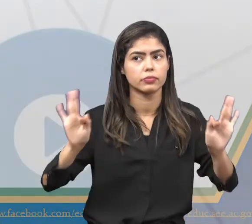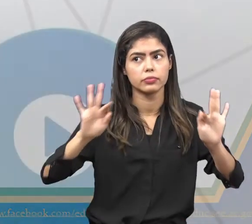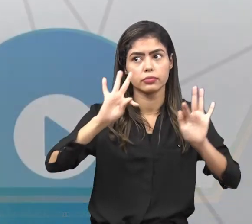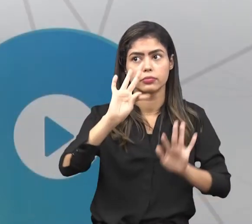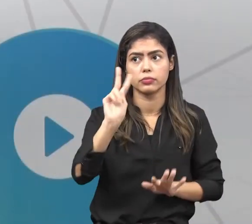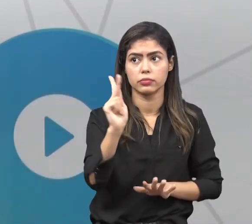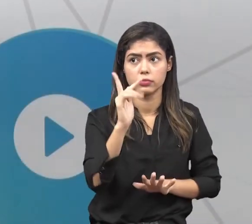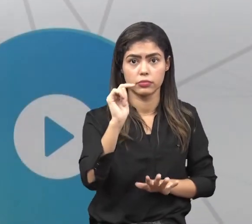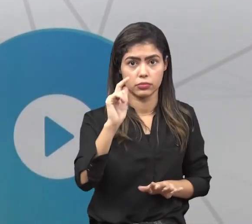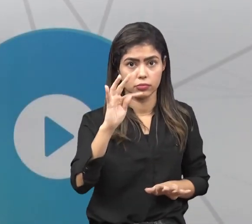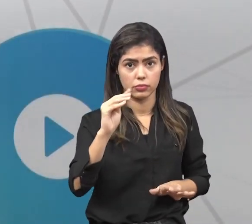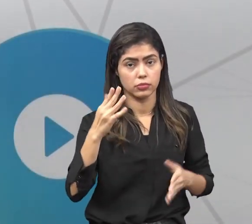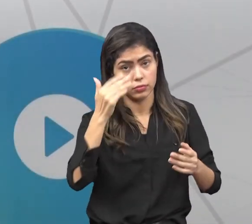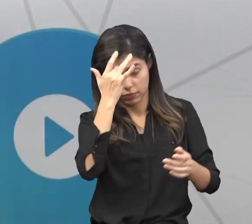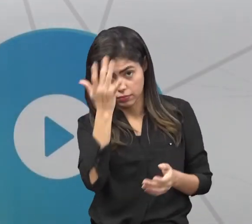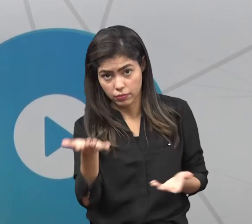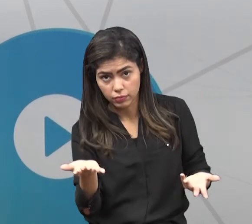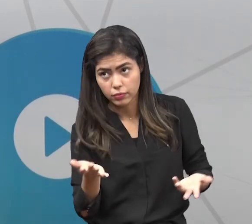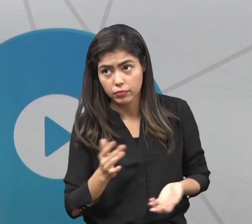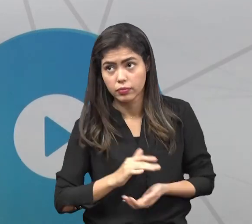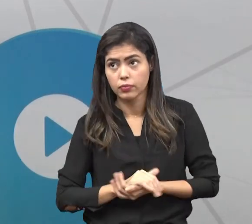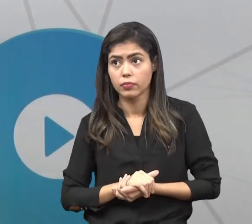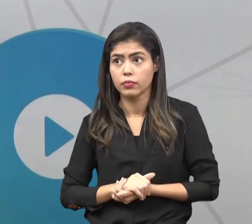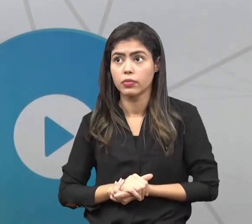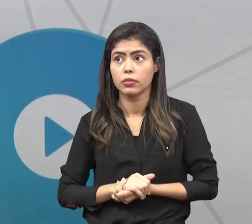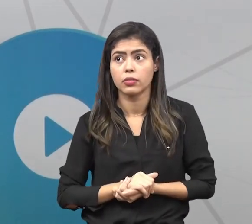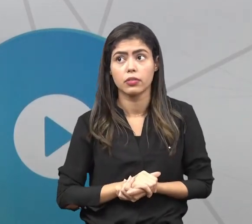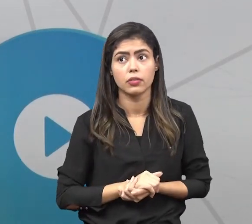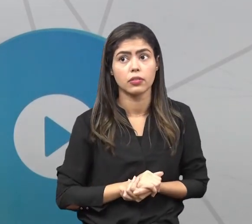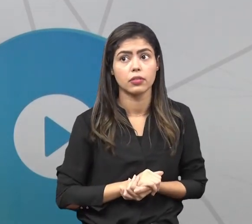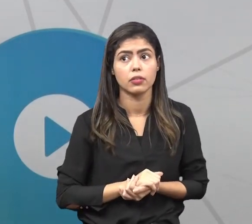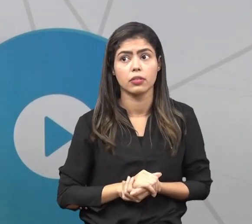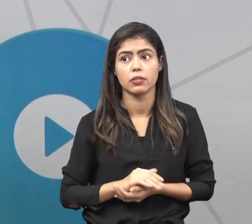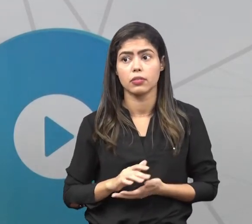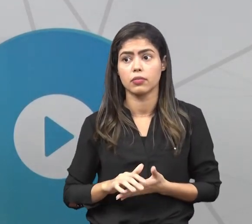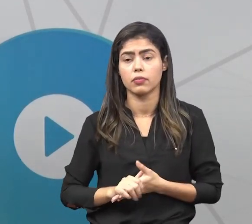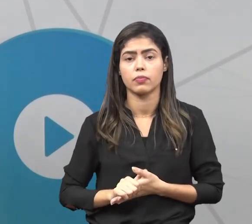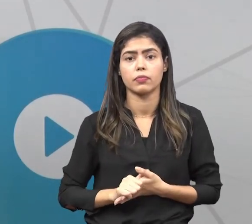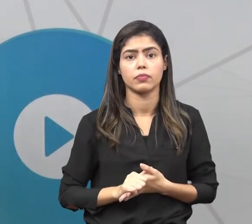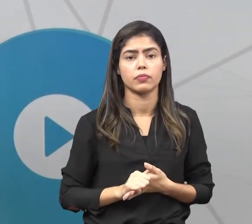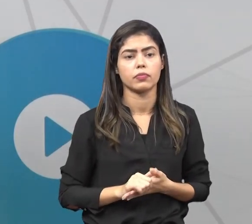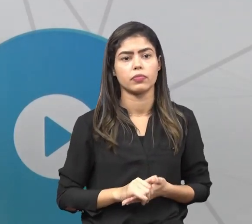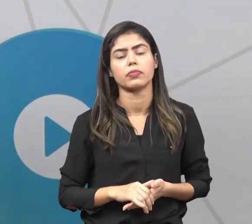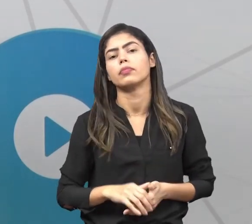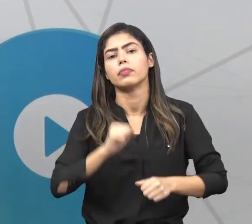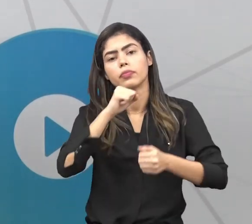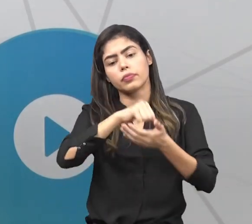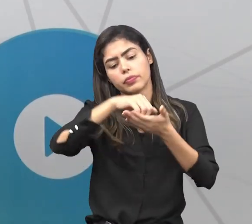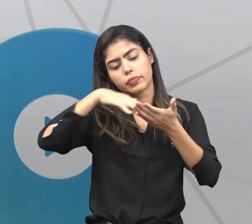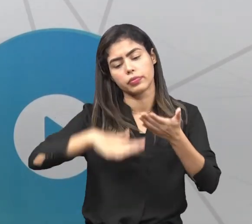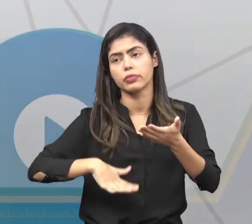that. Fácil, né? O that é mais fácil. Agora, bora fazer aqui o exercício.